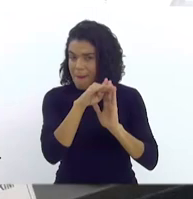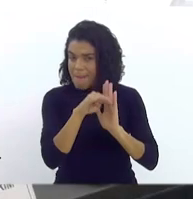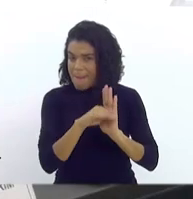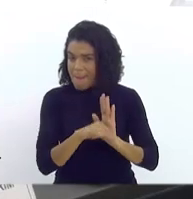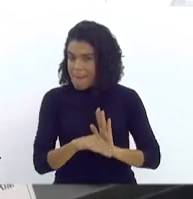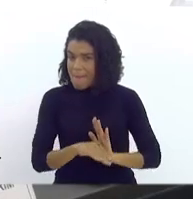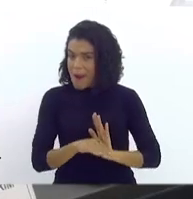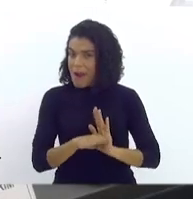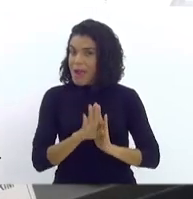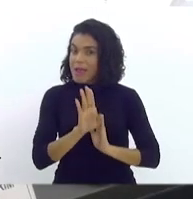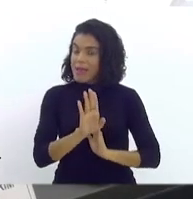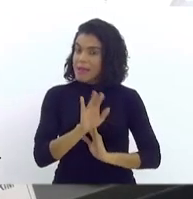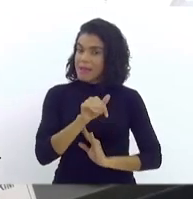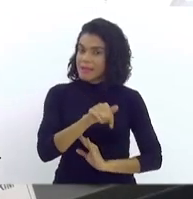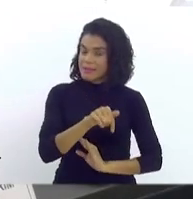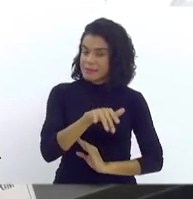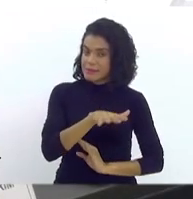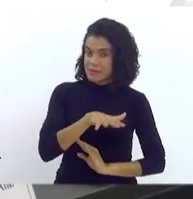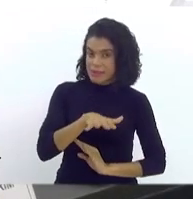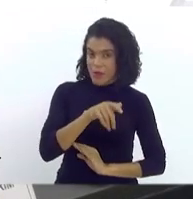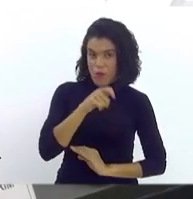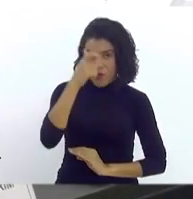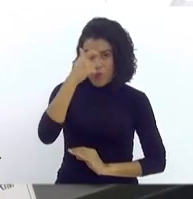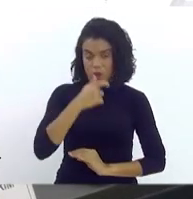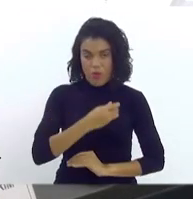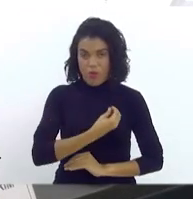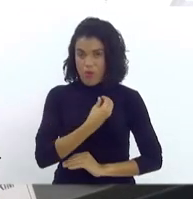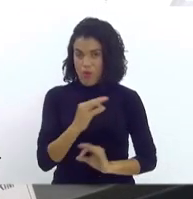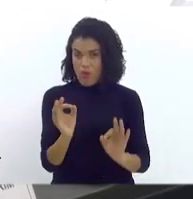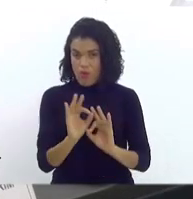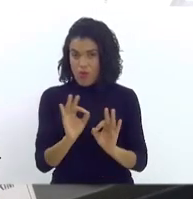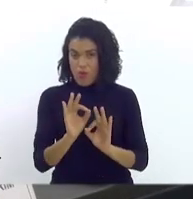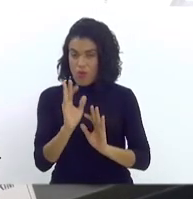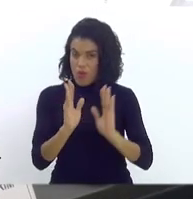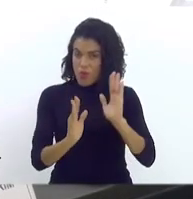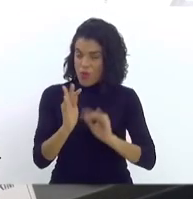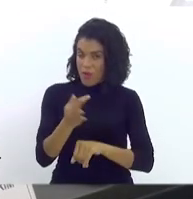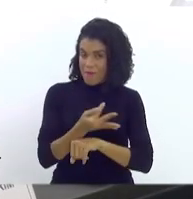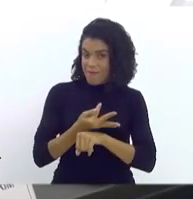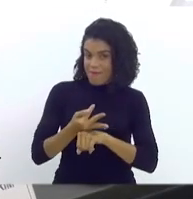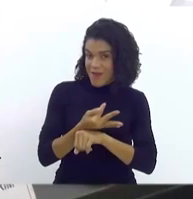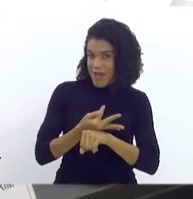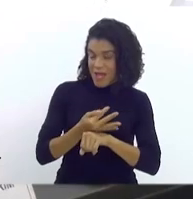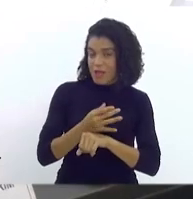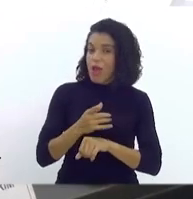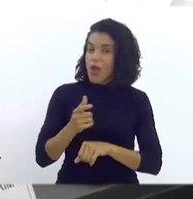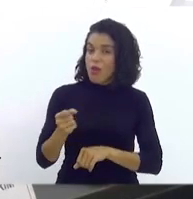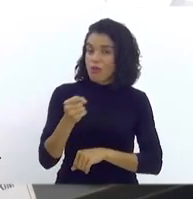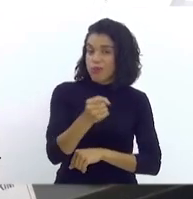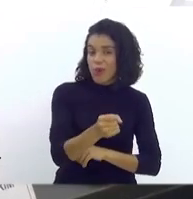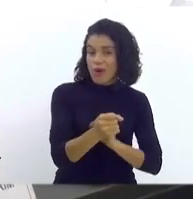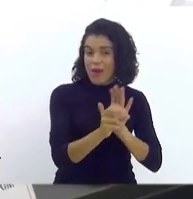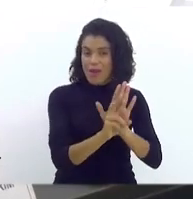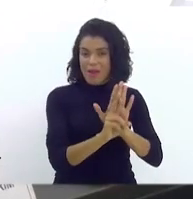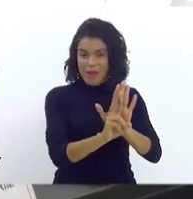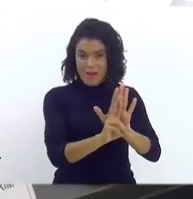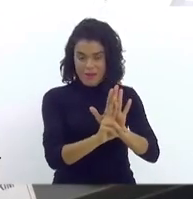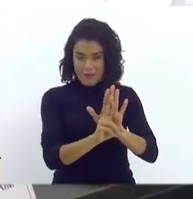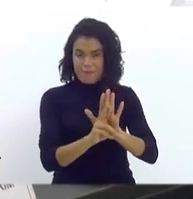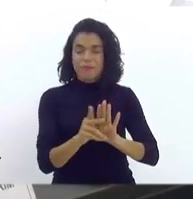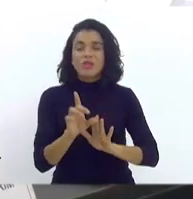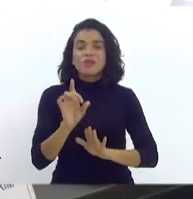claro que nesse caso eu também não estive presente, eu estava de férias. É só para entender que momento foi isso, só em que momento foi isso, porque certamente